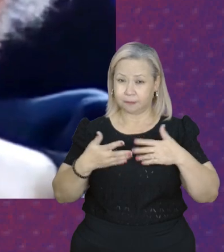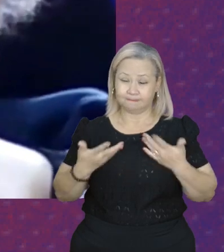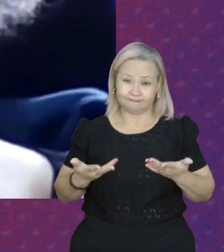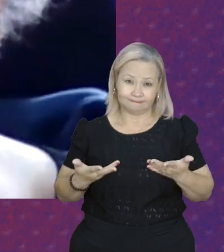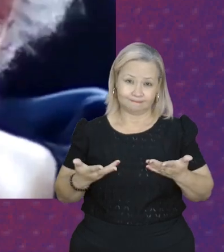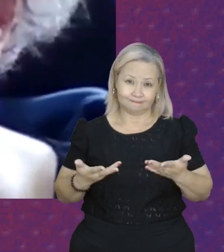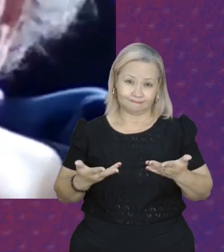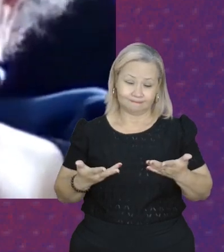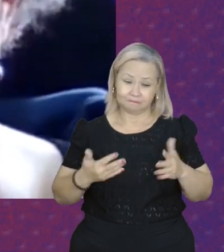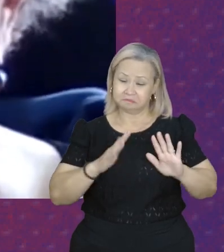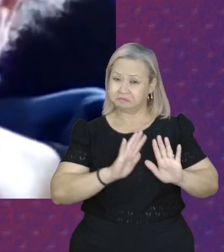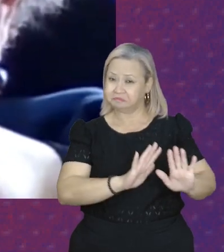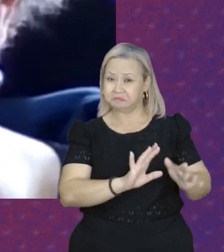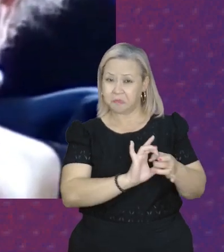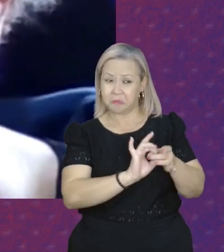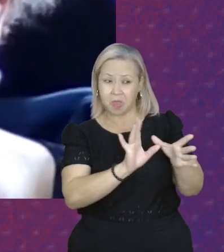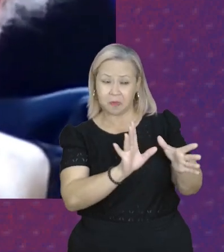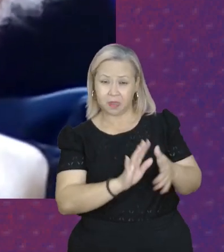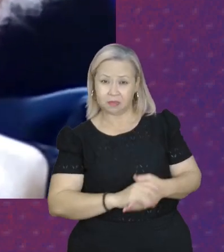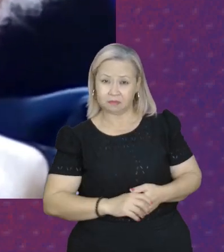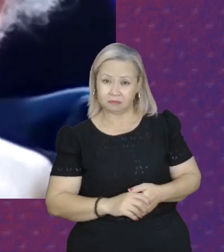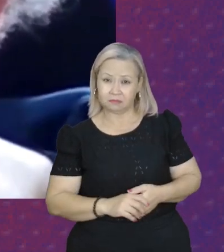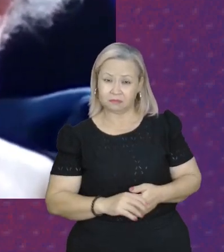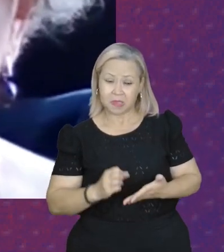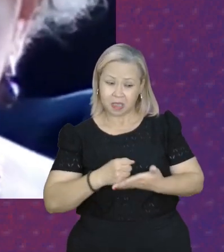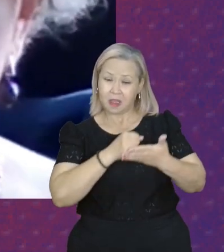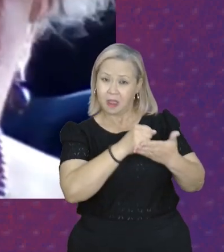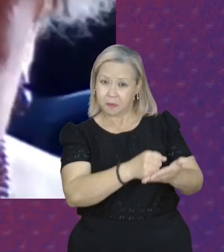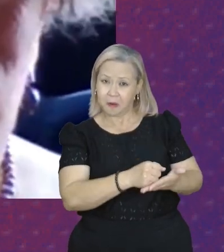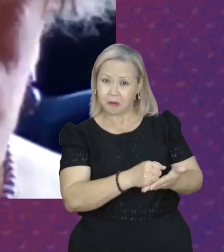consente e é cúmplice dessa violência.